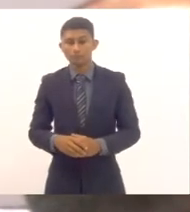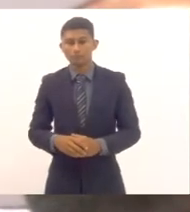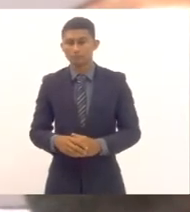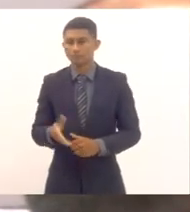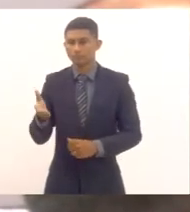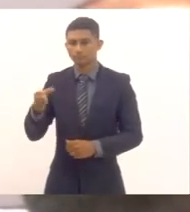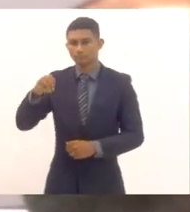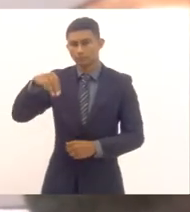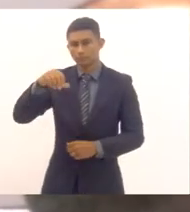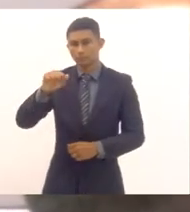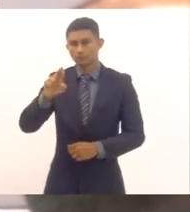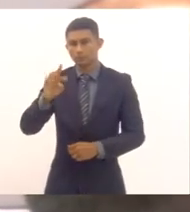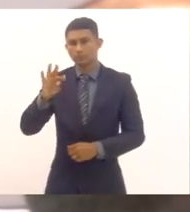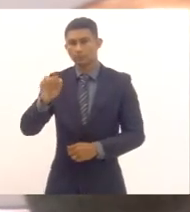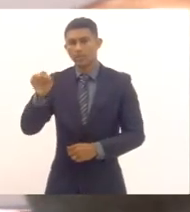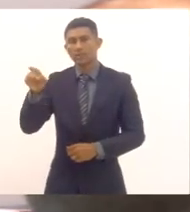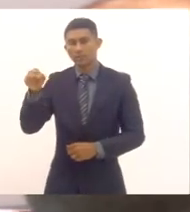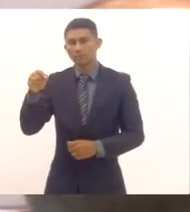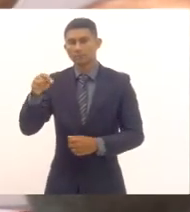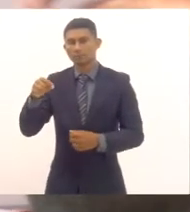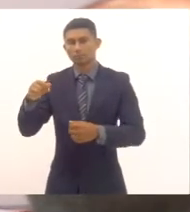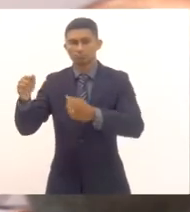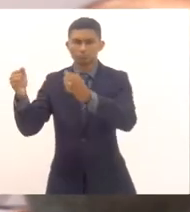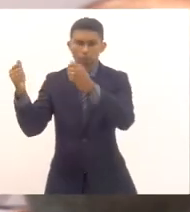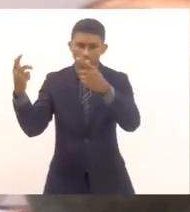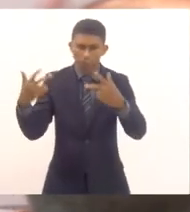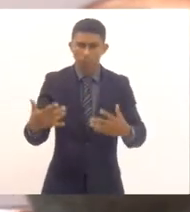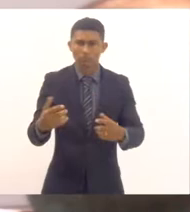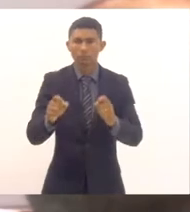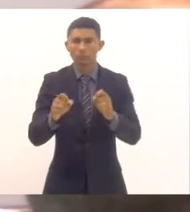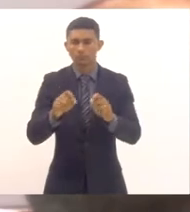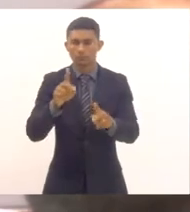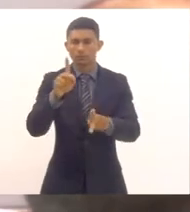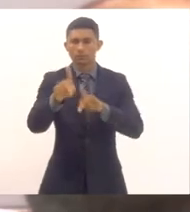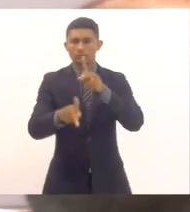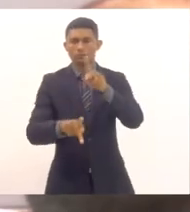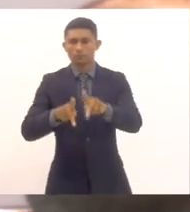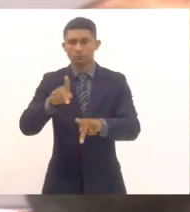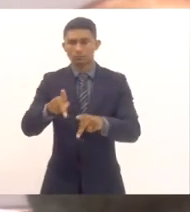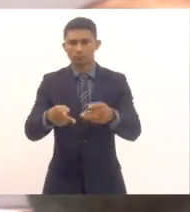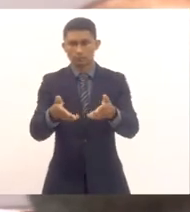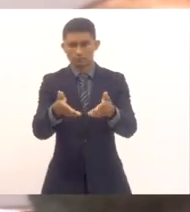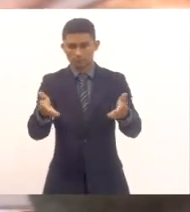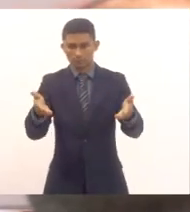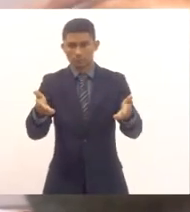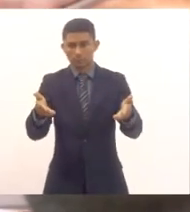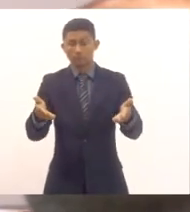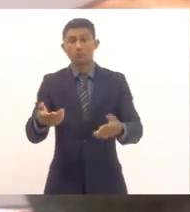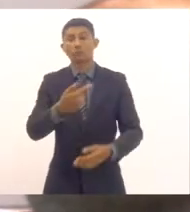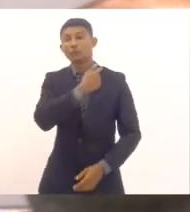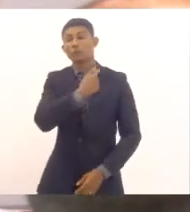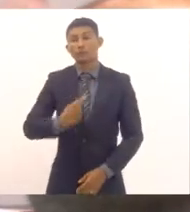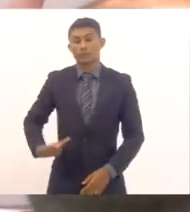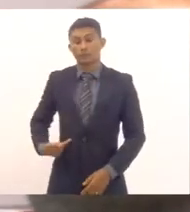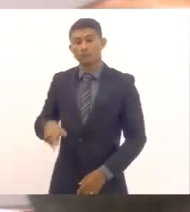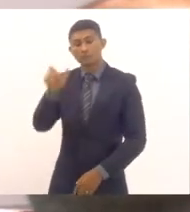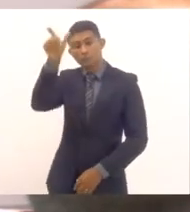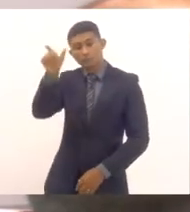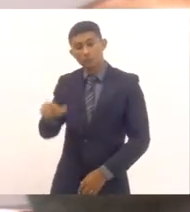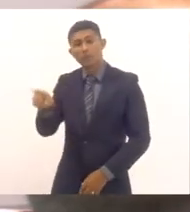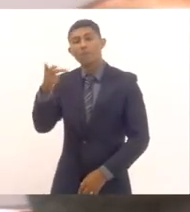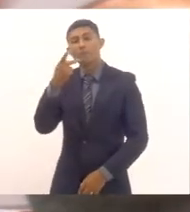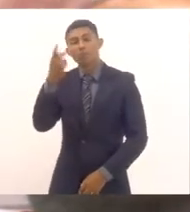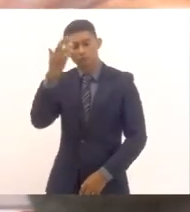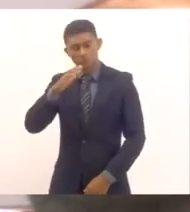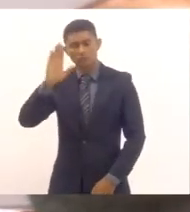Rocha colocou com clareza aqui havia se passado para a população de alguma forma que o governador e criar essa Força Tarefa